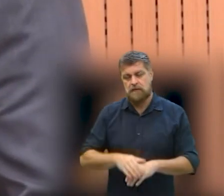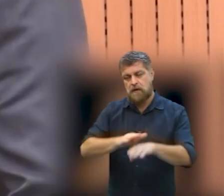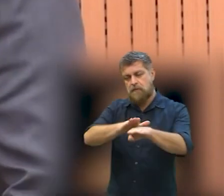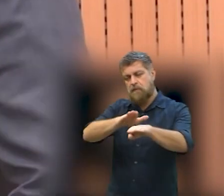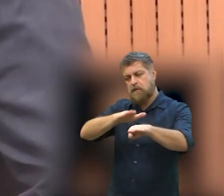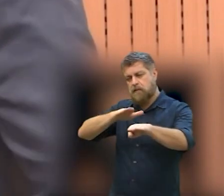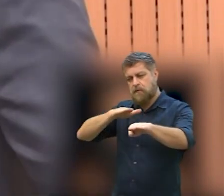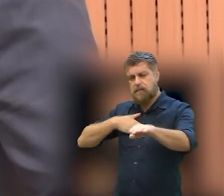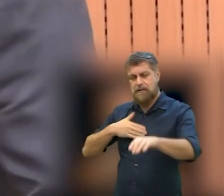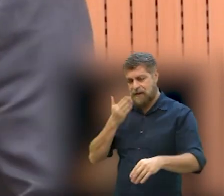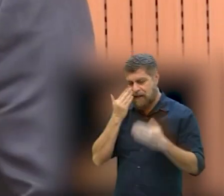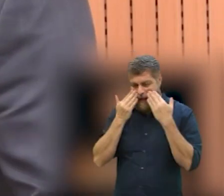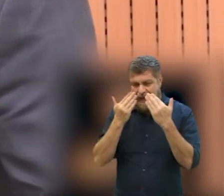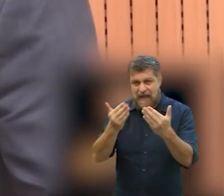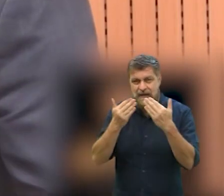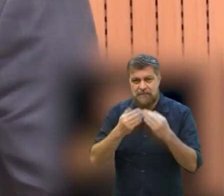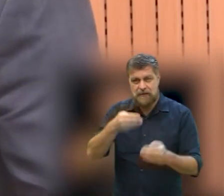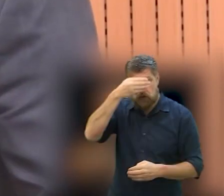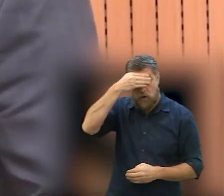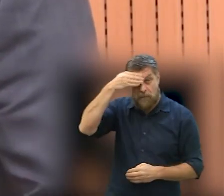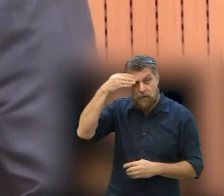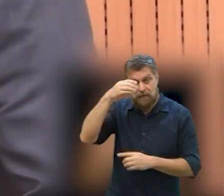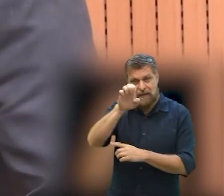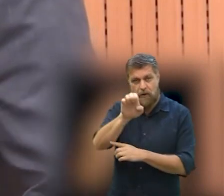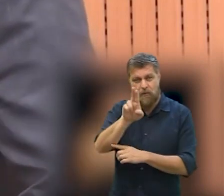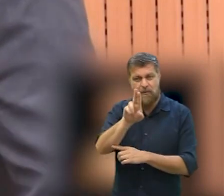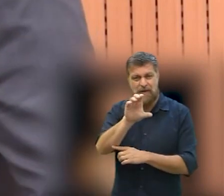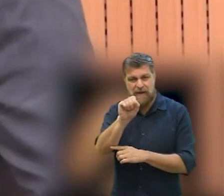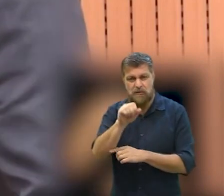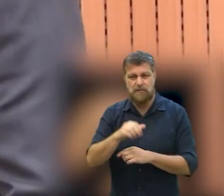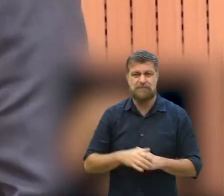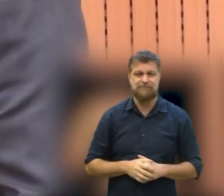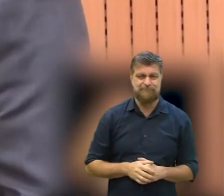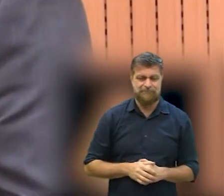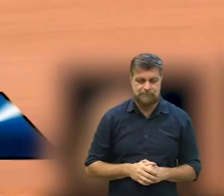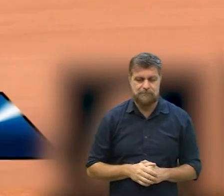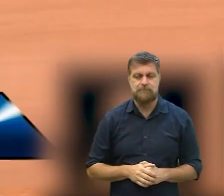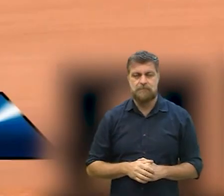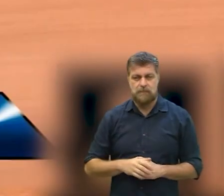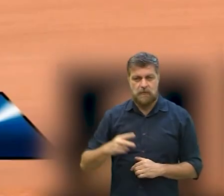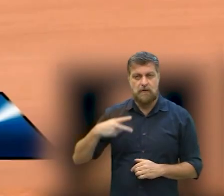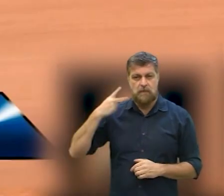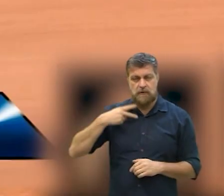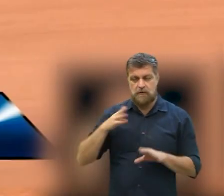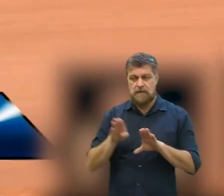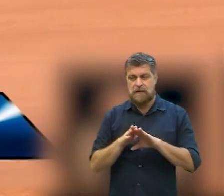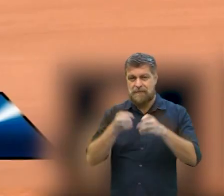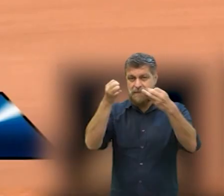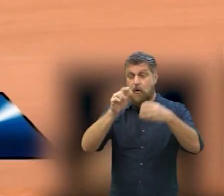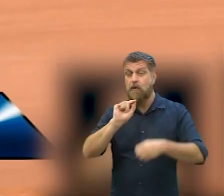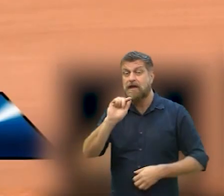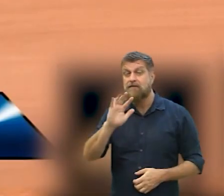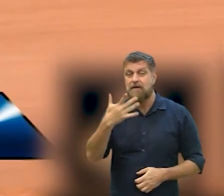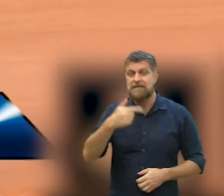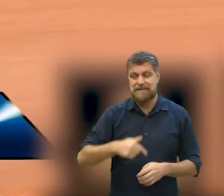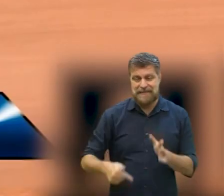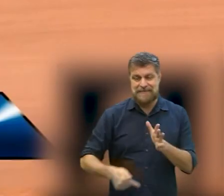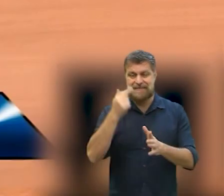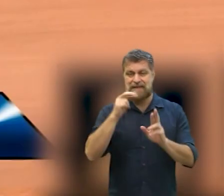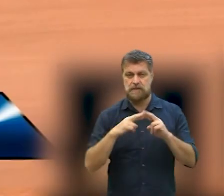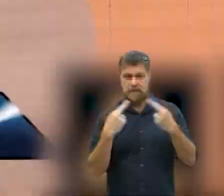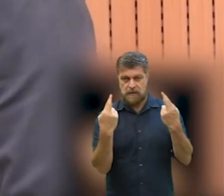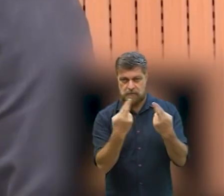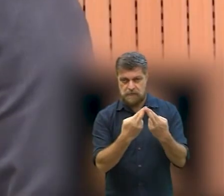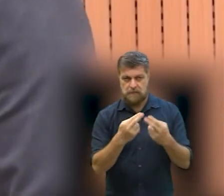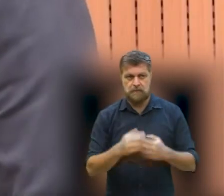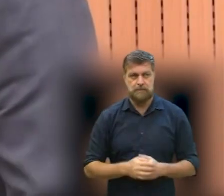acesso para poder desafogar ali em frente ao Motel Euro, na marginal da rodovia Santos Dumont. O vereador adiantou a pauta da 7ª reunião